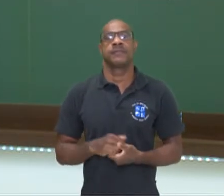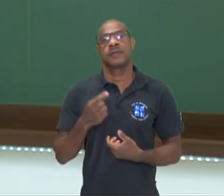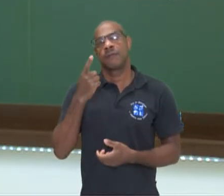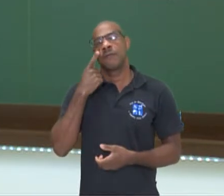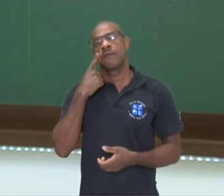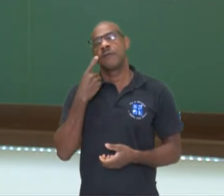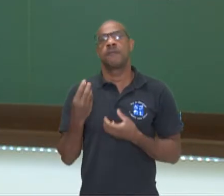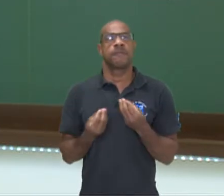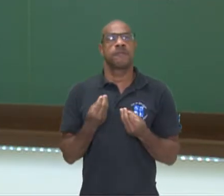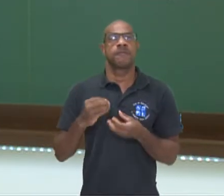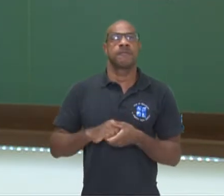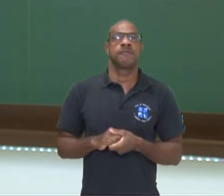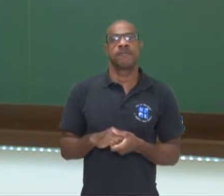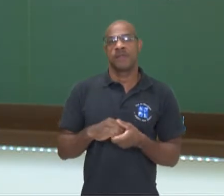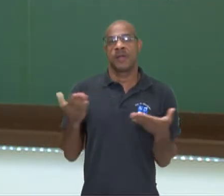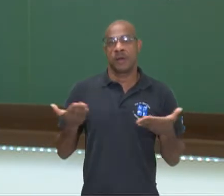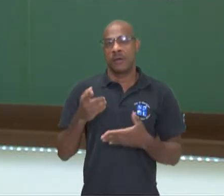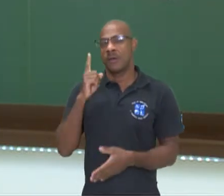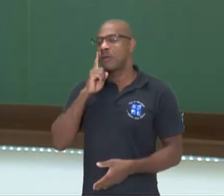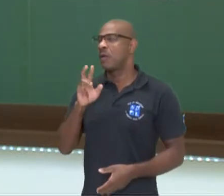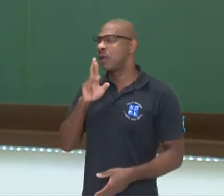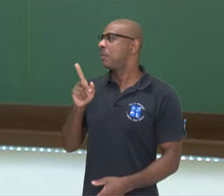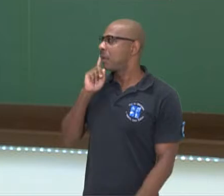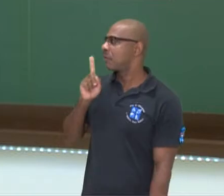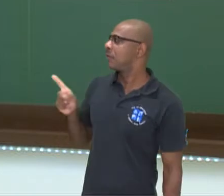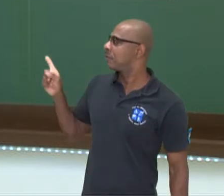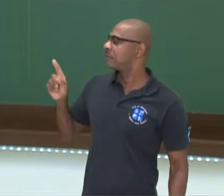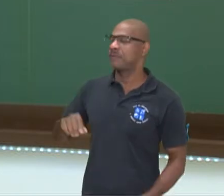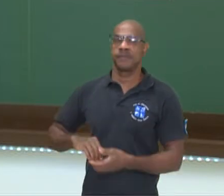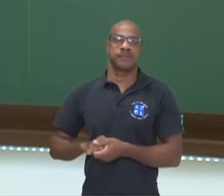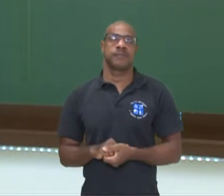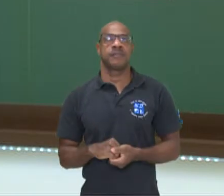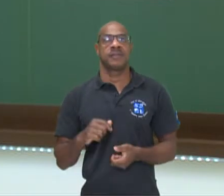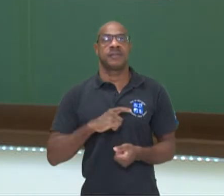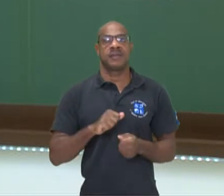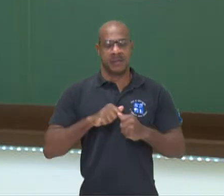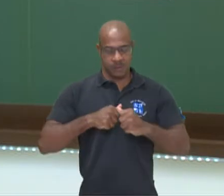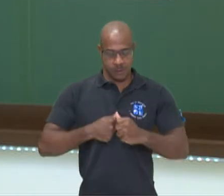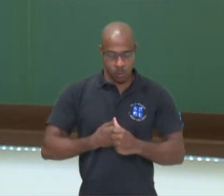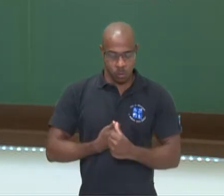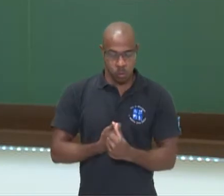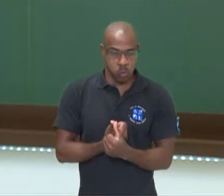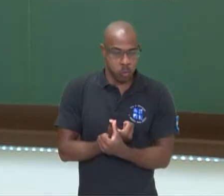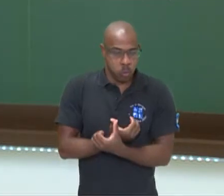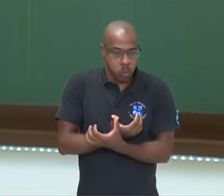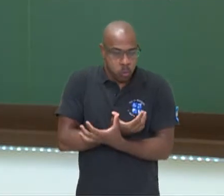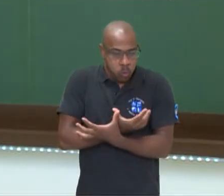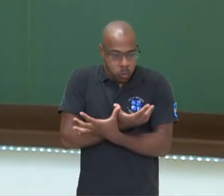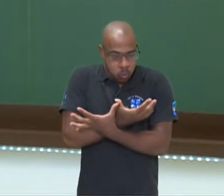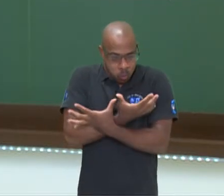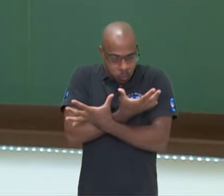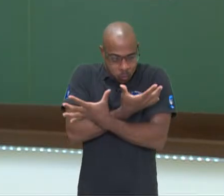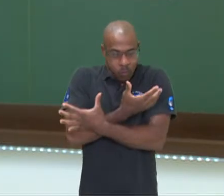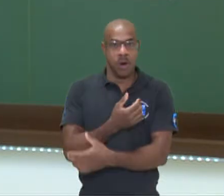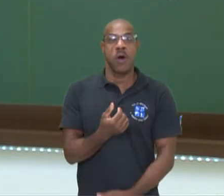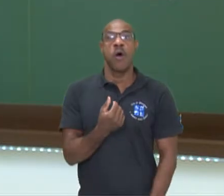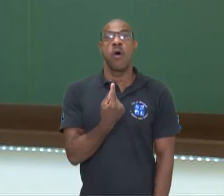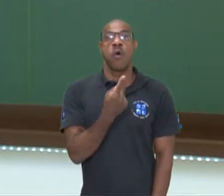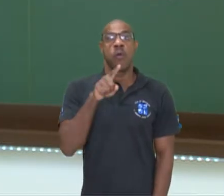só, tá bom? Então vamos lembrar. Ela tem uma envergadura de 1,20 m. Então lembrando, o